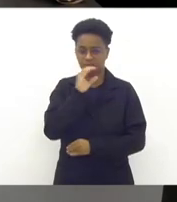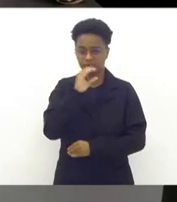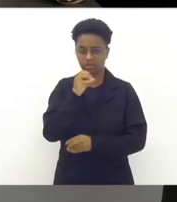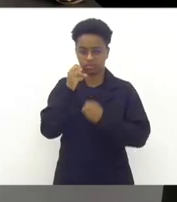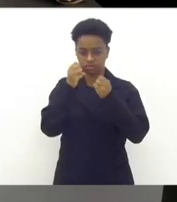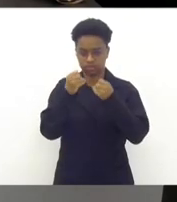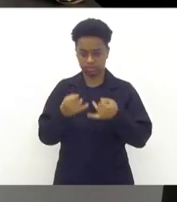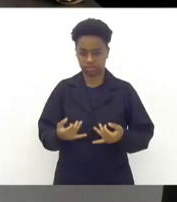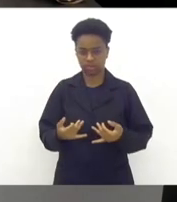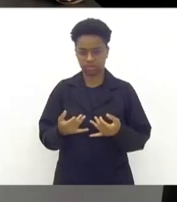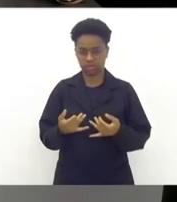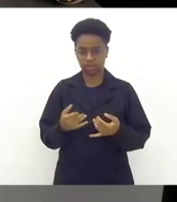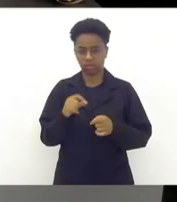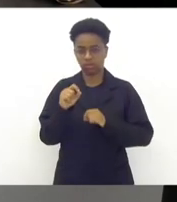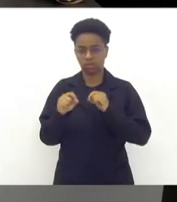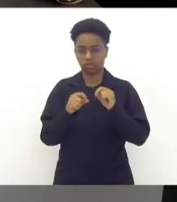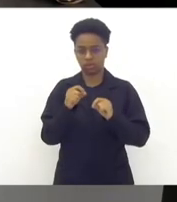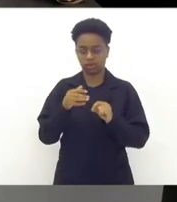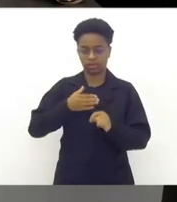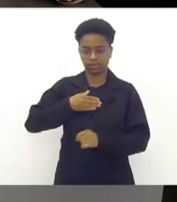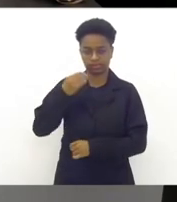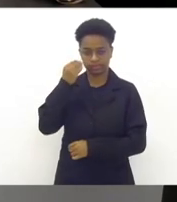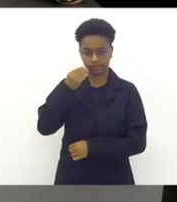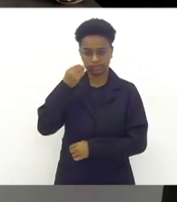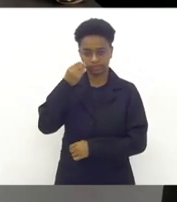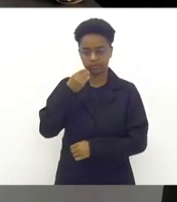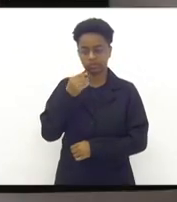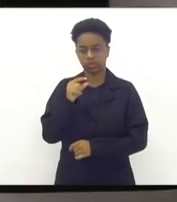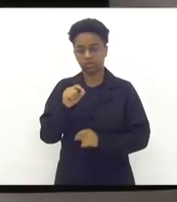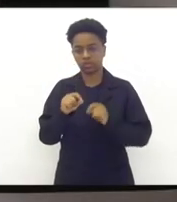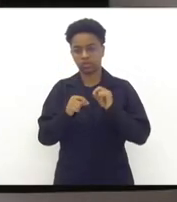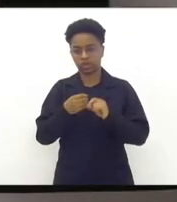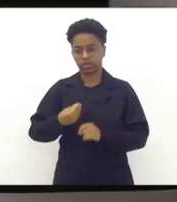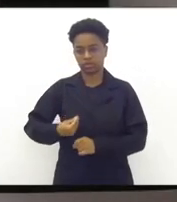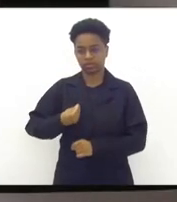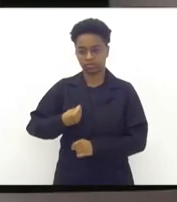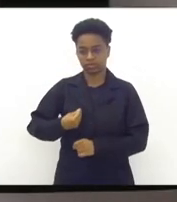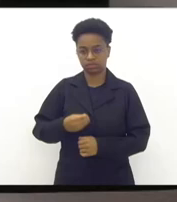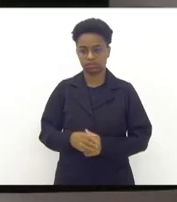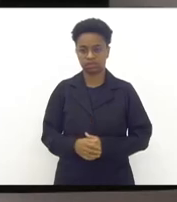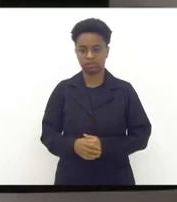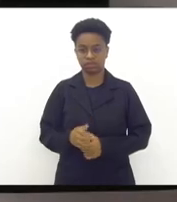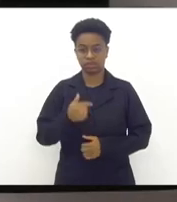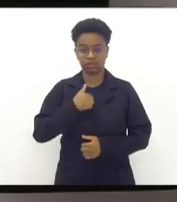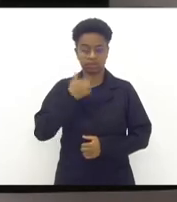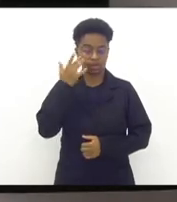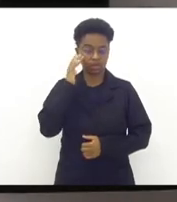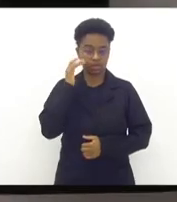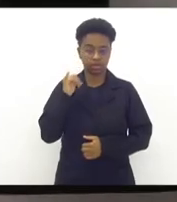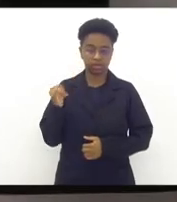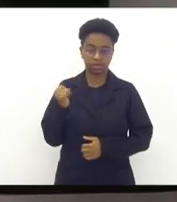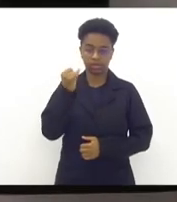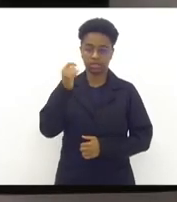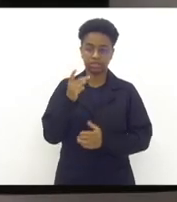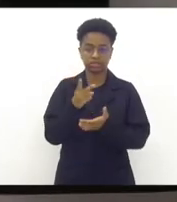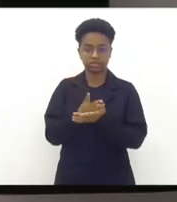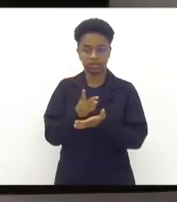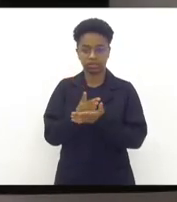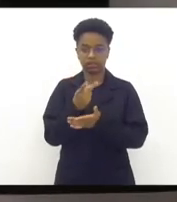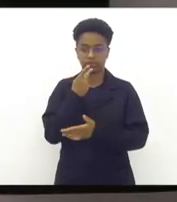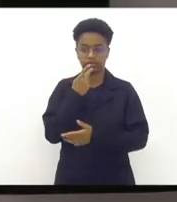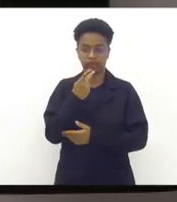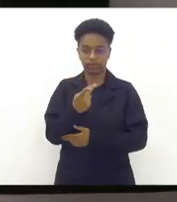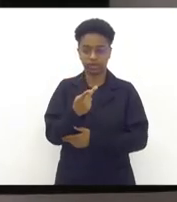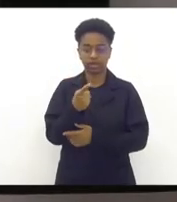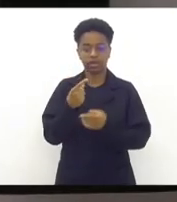pouco do que eu vivi, né, do que eu passei, eu acho que é importante a gente sempre bater nessa tecla, porque quando a